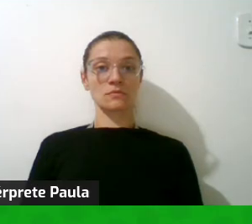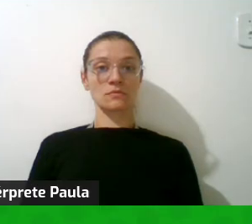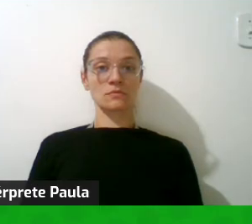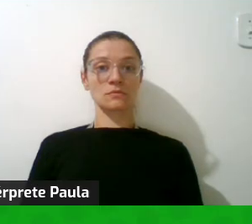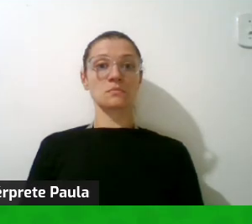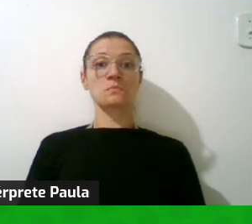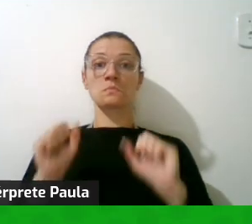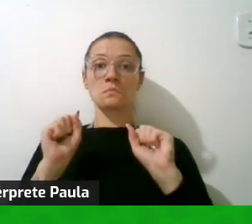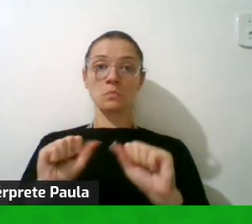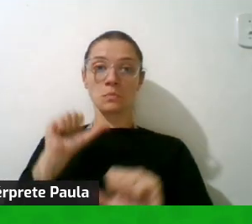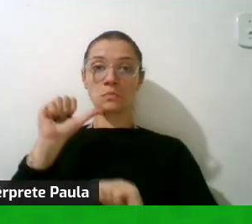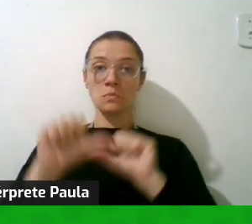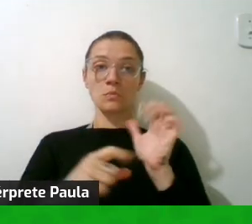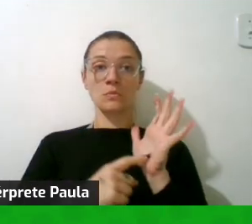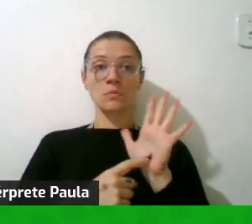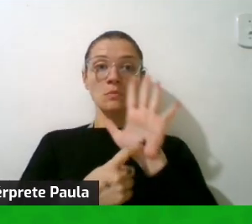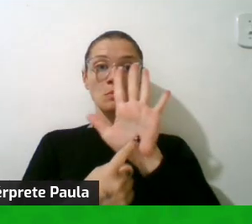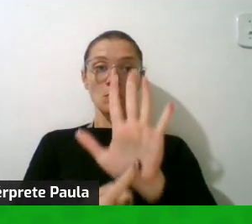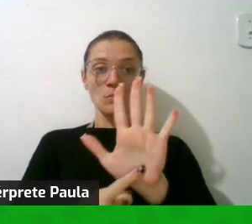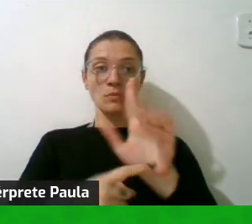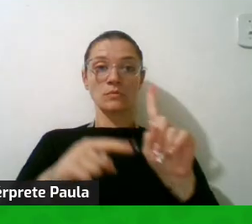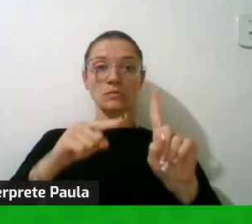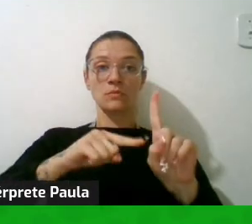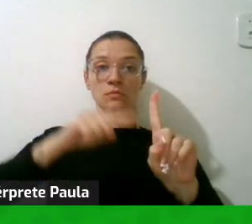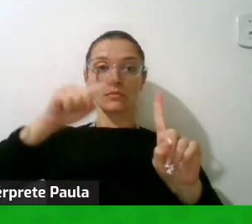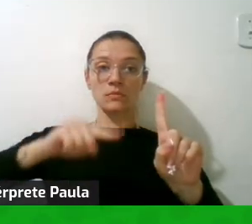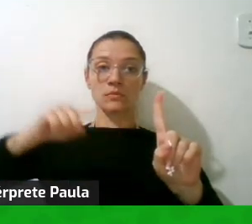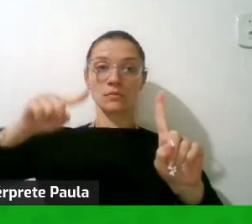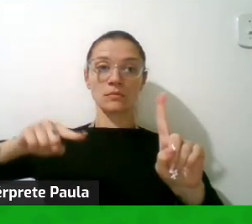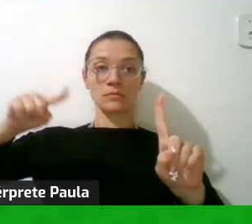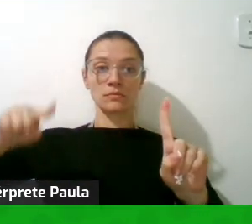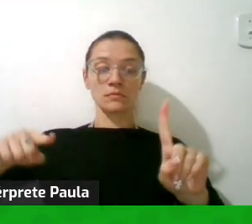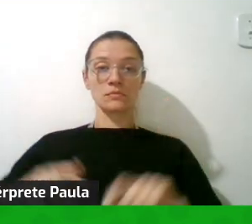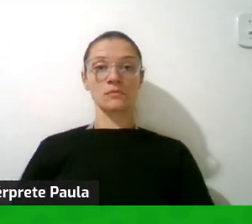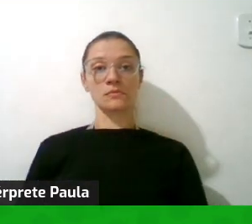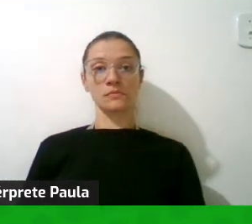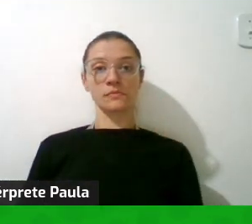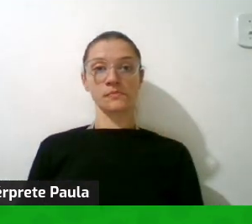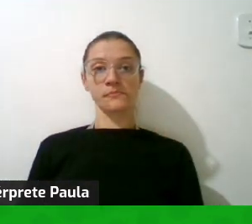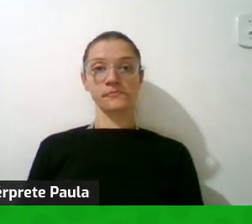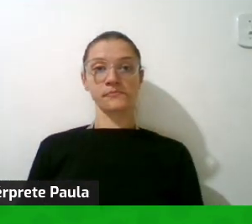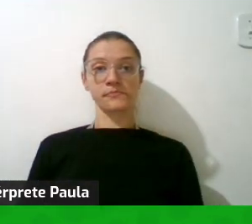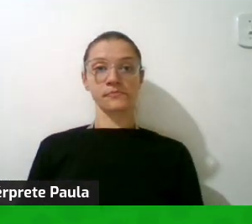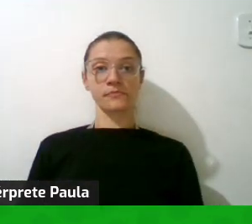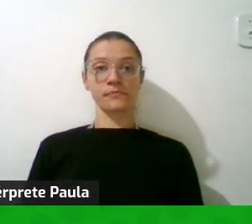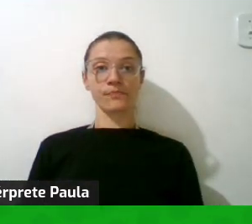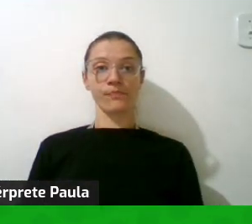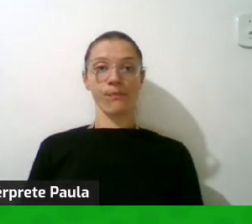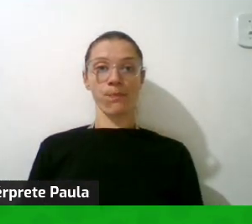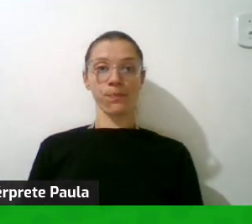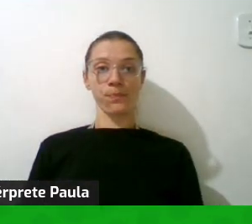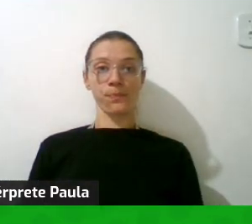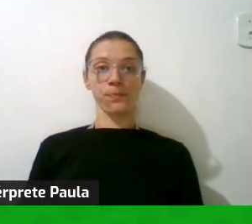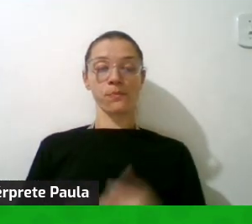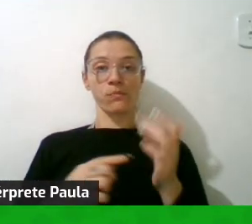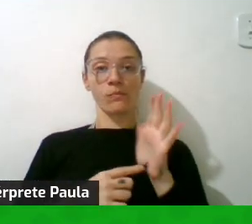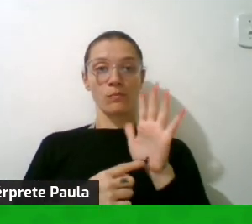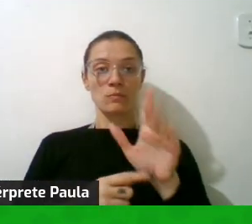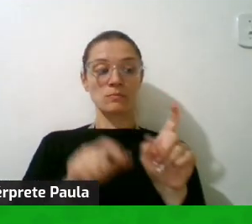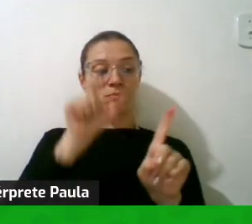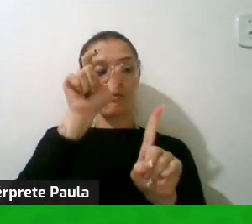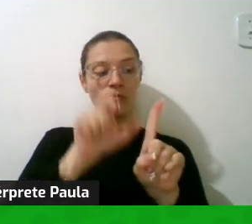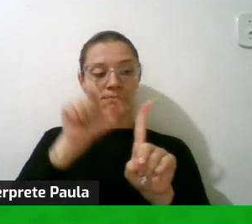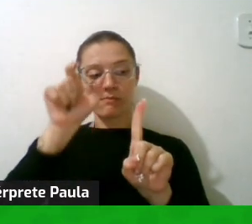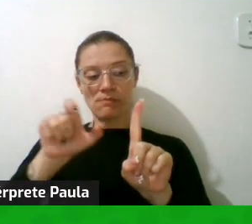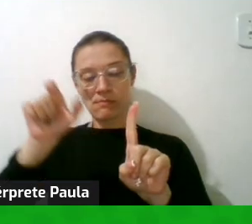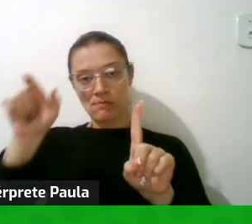mostrando para mim já o gráfico ali embaixo. Só que ficou ruim de ver, né? Vamos usar no recomendado. Então, eu posso colocar aqui um gráfico de barras. Ah,